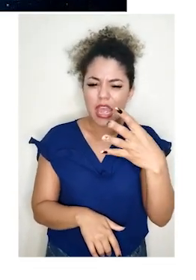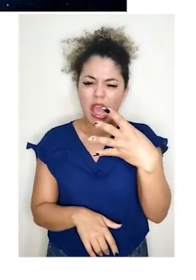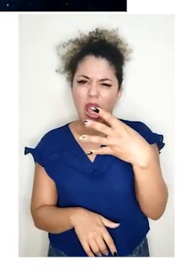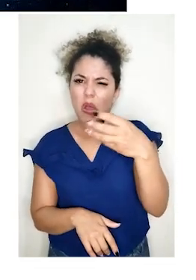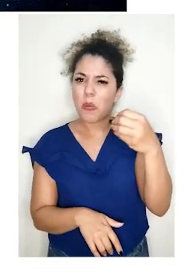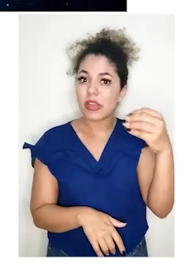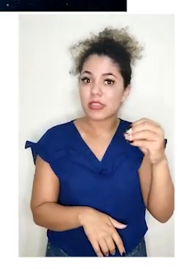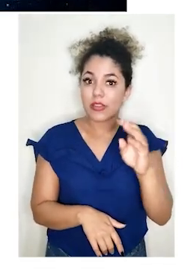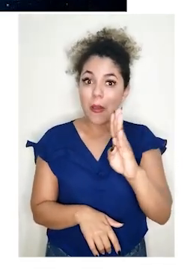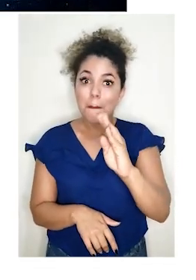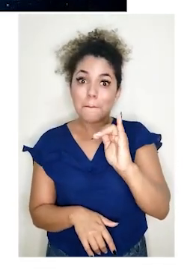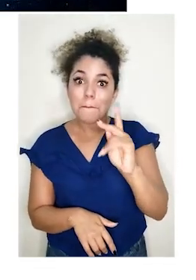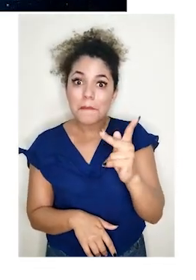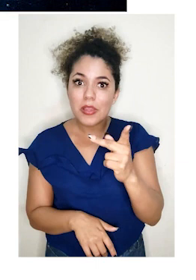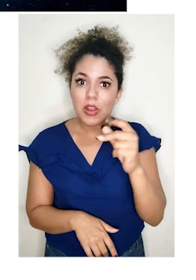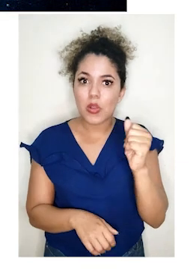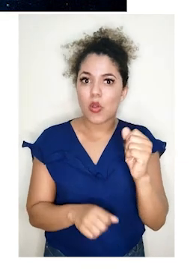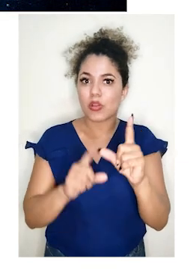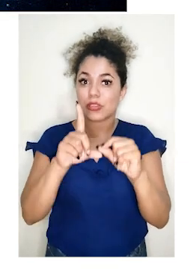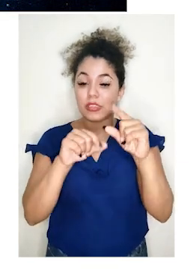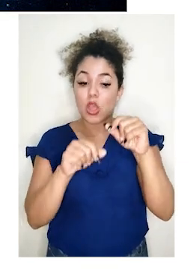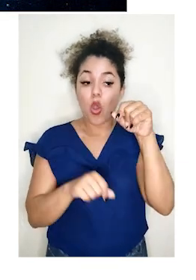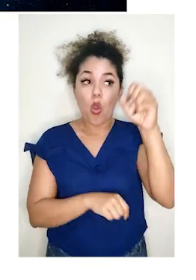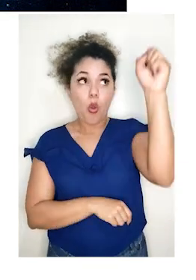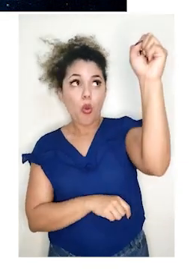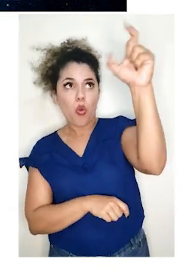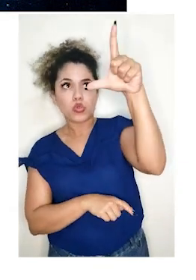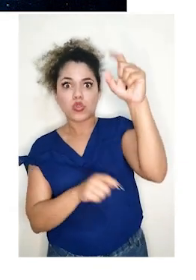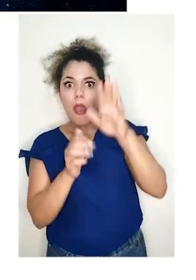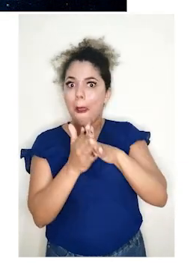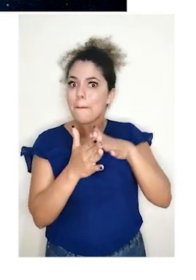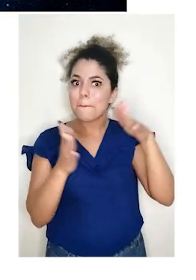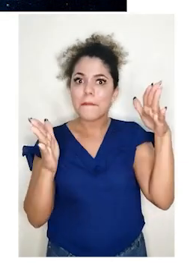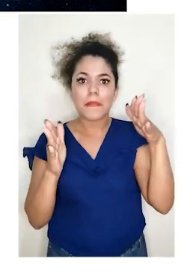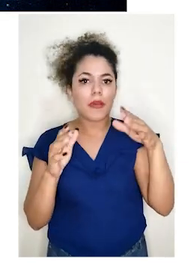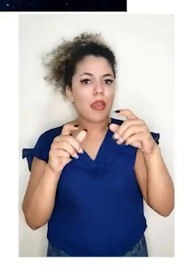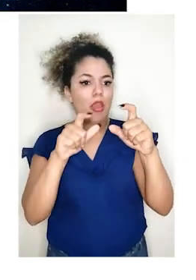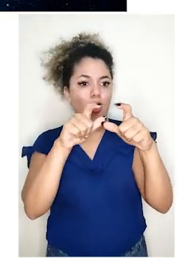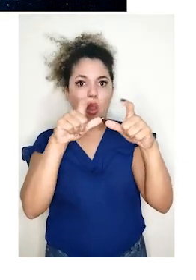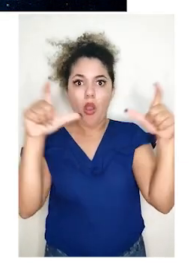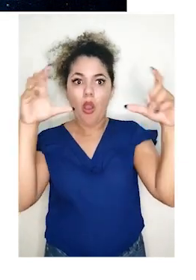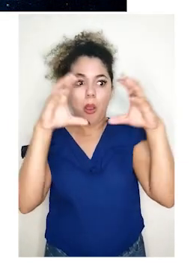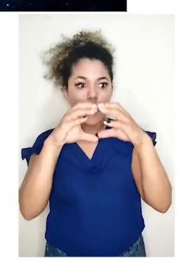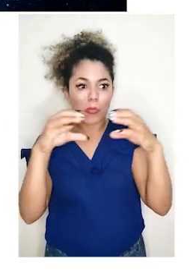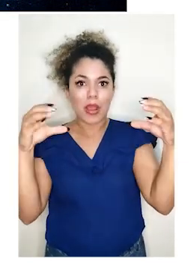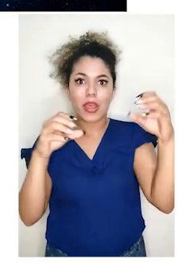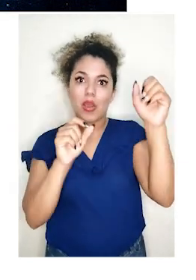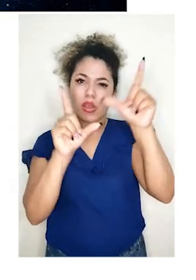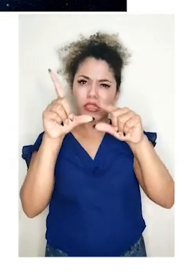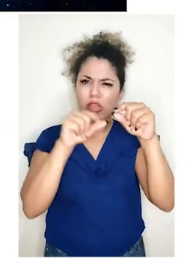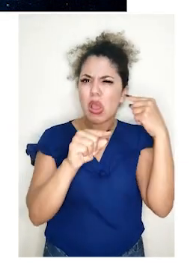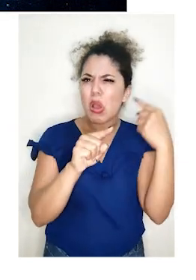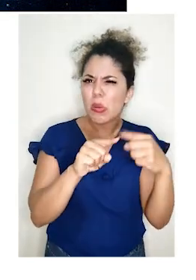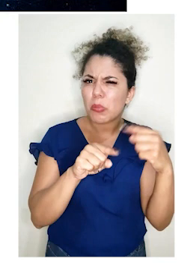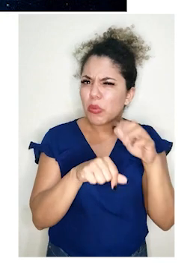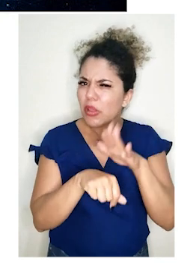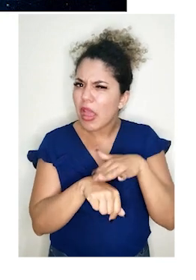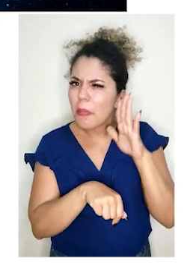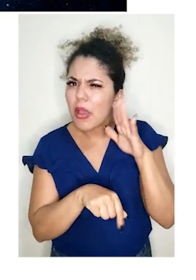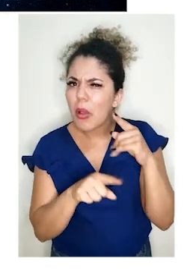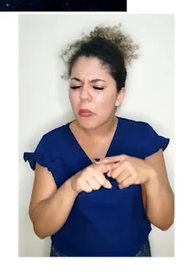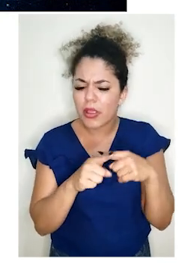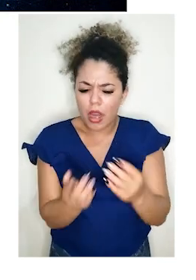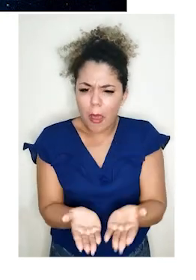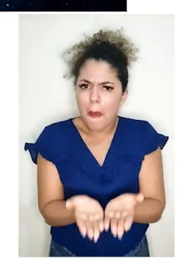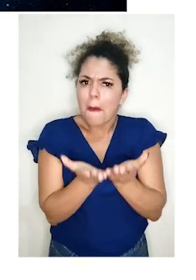Sol é uma estrela, a estrela maior observada aqui da Terra. Por que ela é maior? Será que ela realmente tem mais massa? Ou